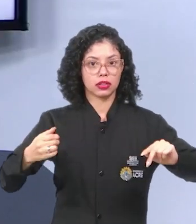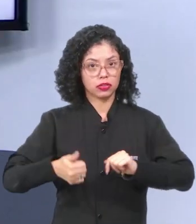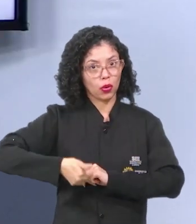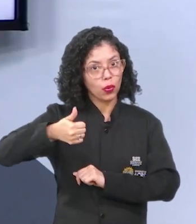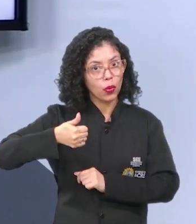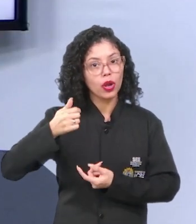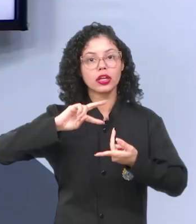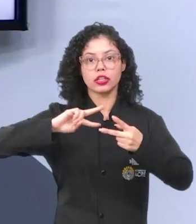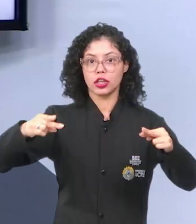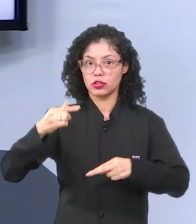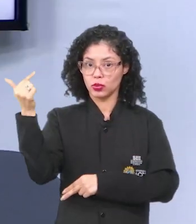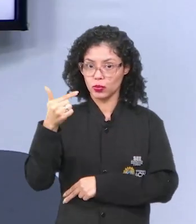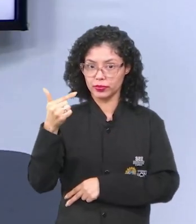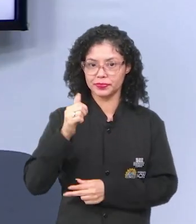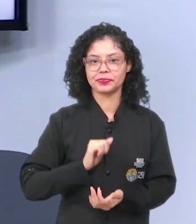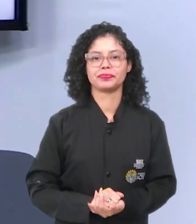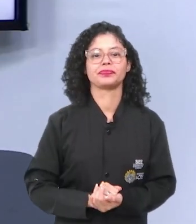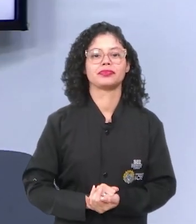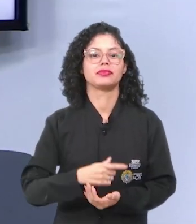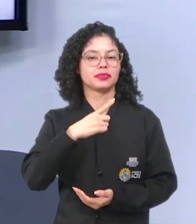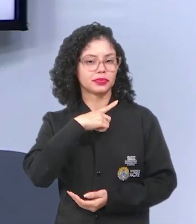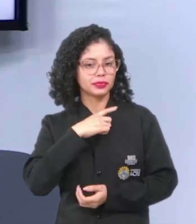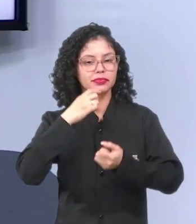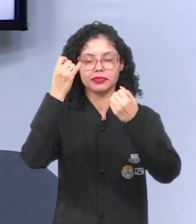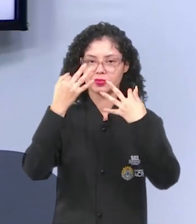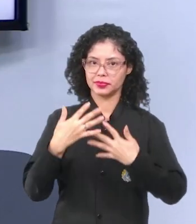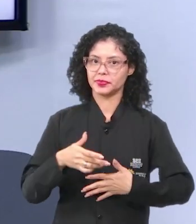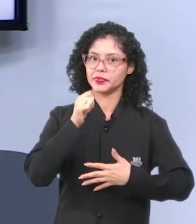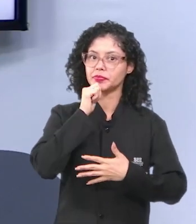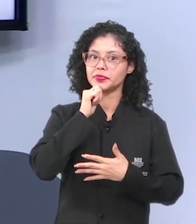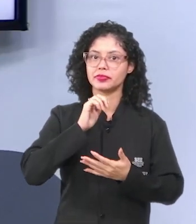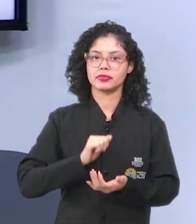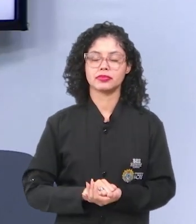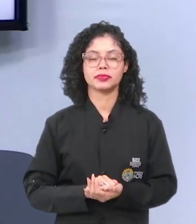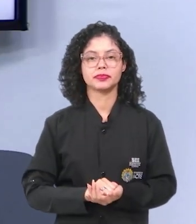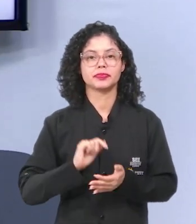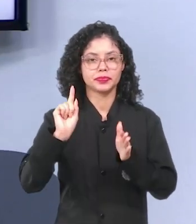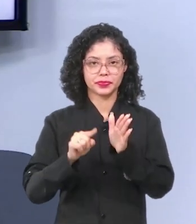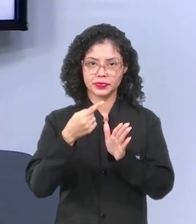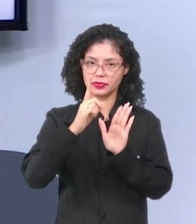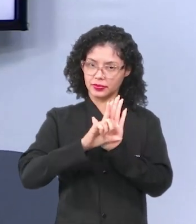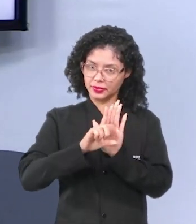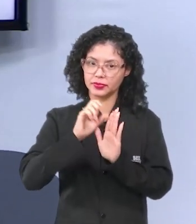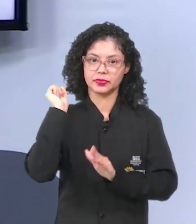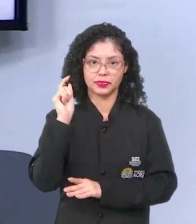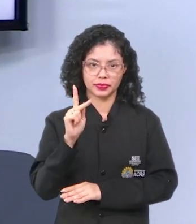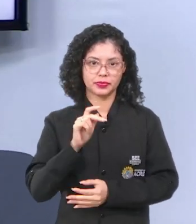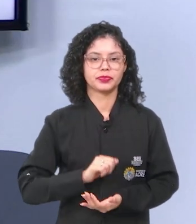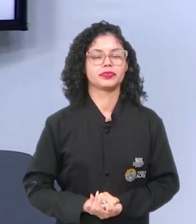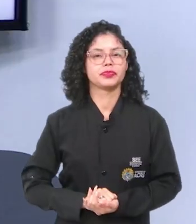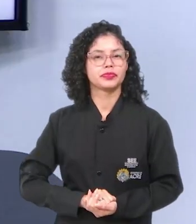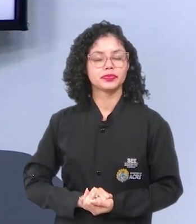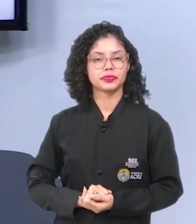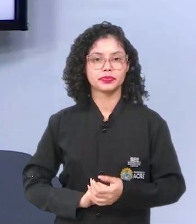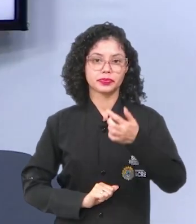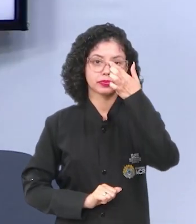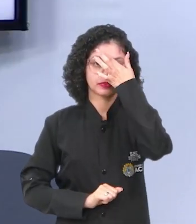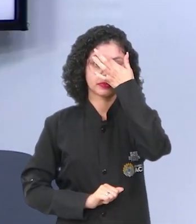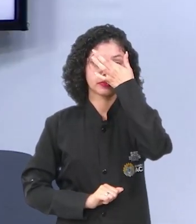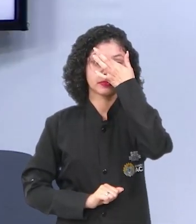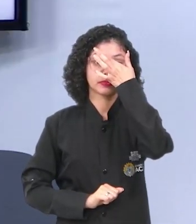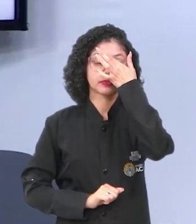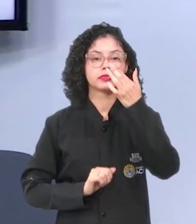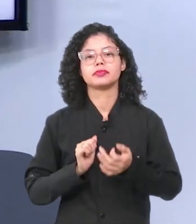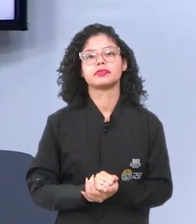parte 1 e parte 2, onde vai estar explicando a primeira lei de Mendel, tá ok? Então vamos lá,